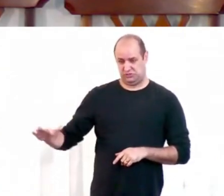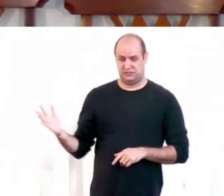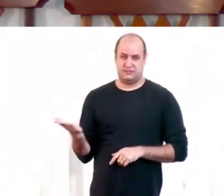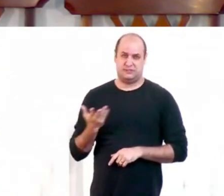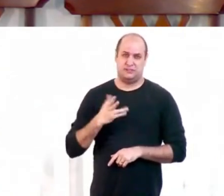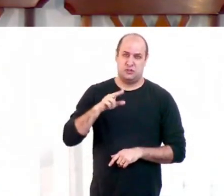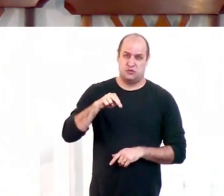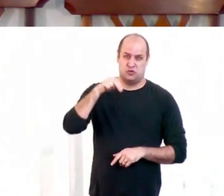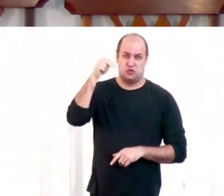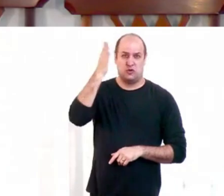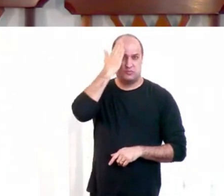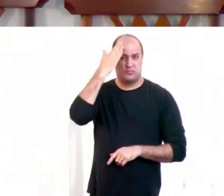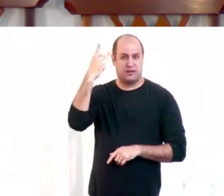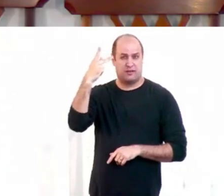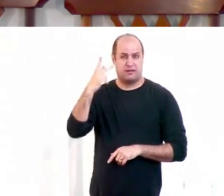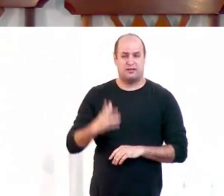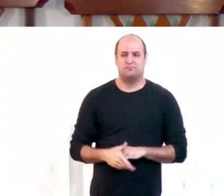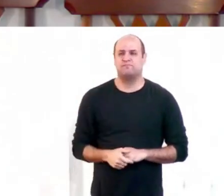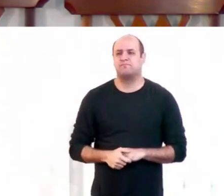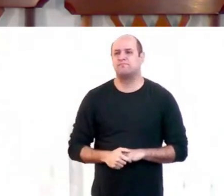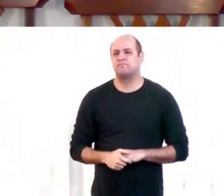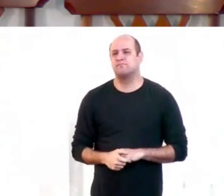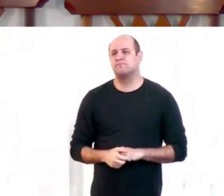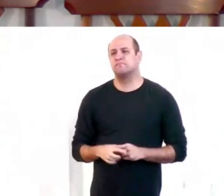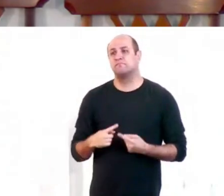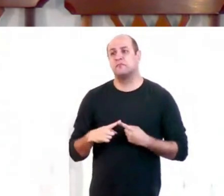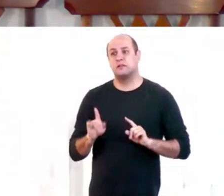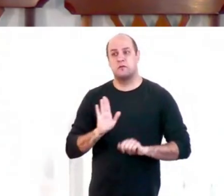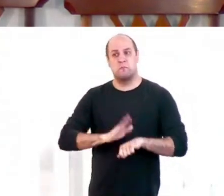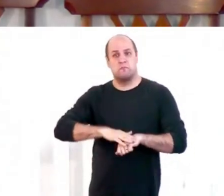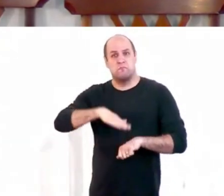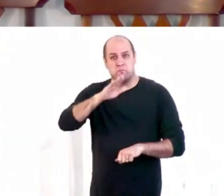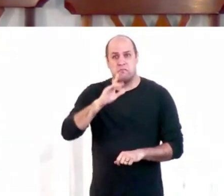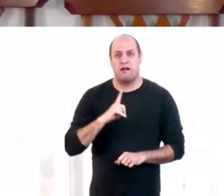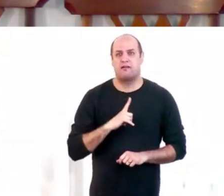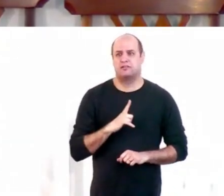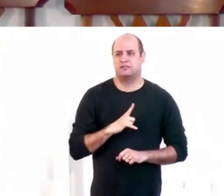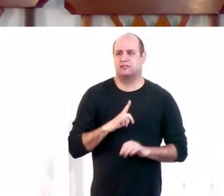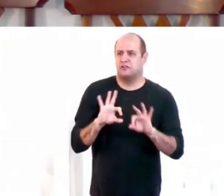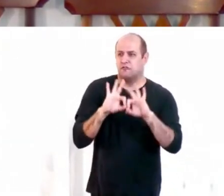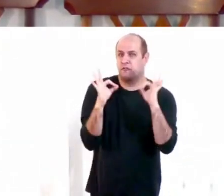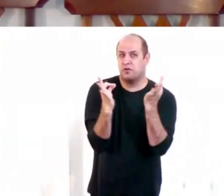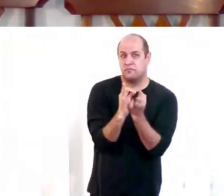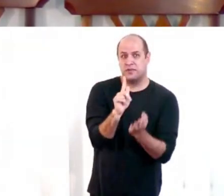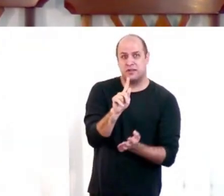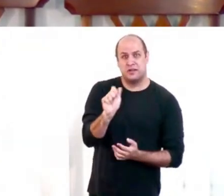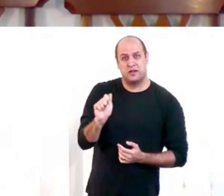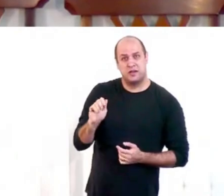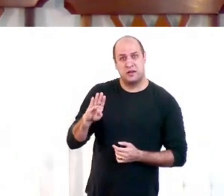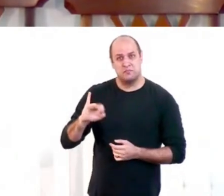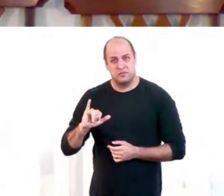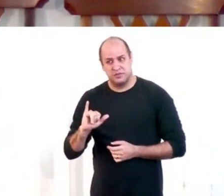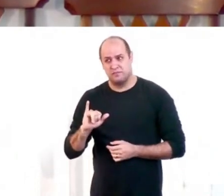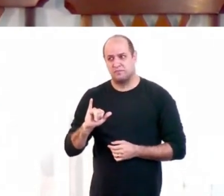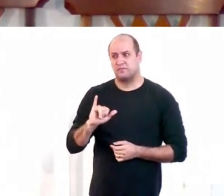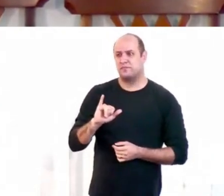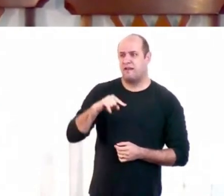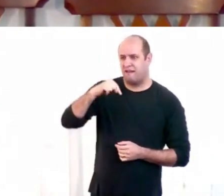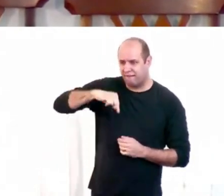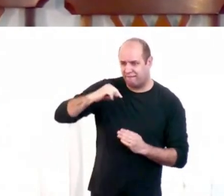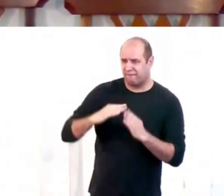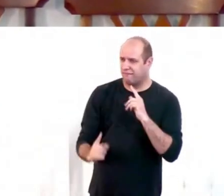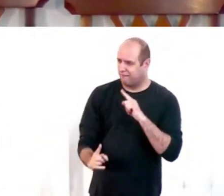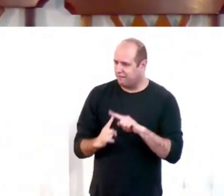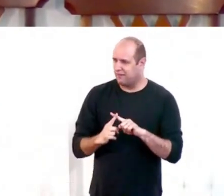norte do Paraná. Mas muito mais do que isso, a família da Gabriela Garcia Rosário é desta